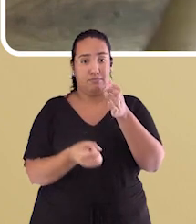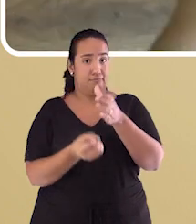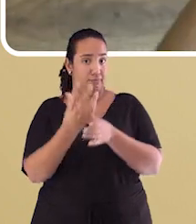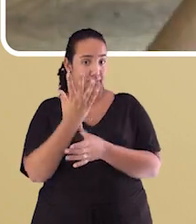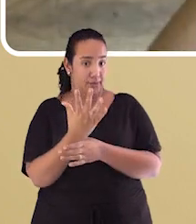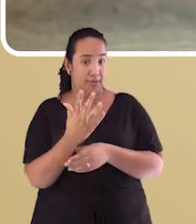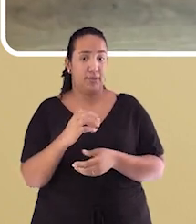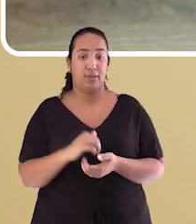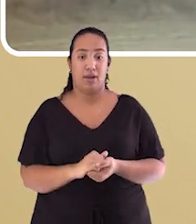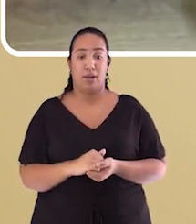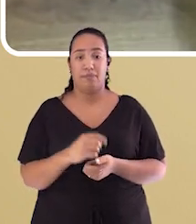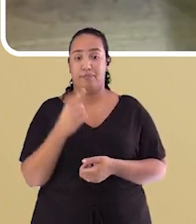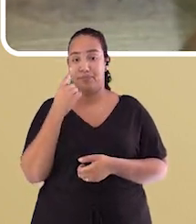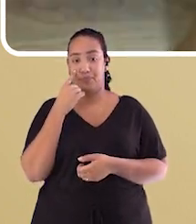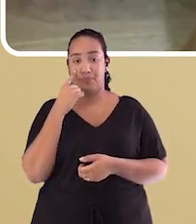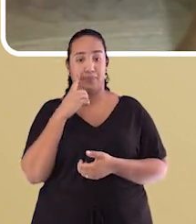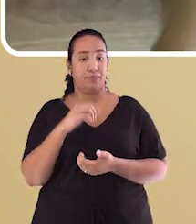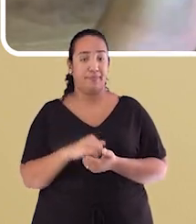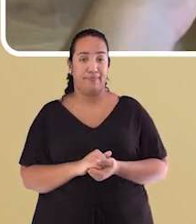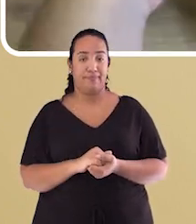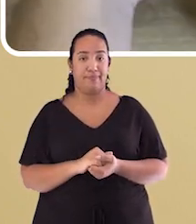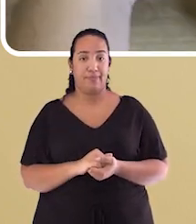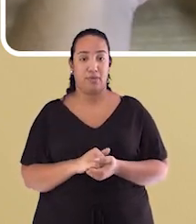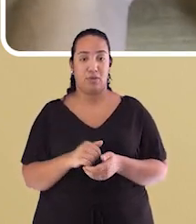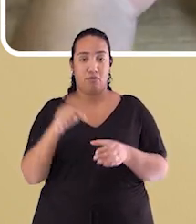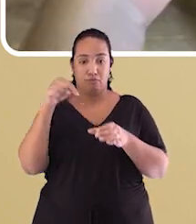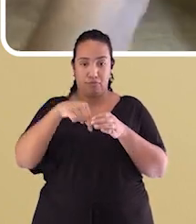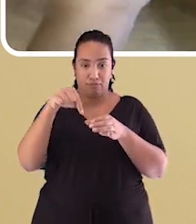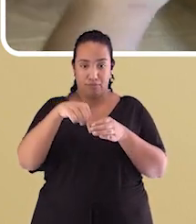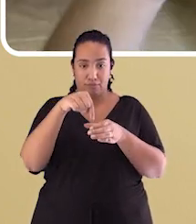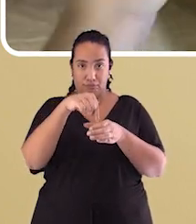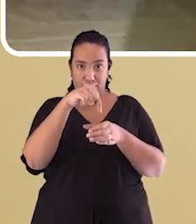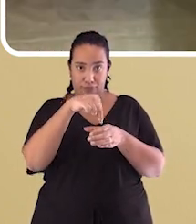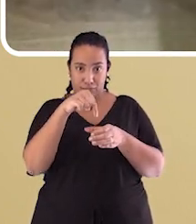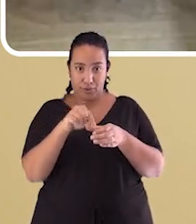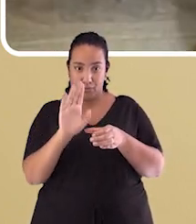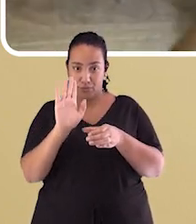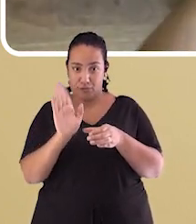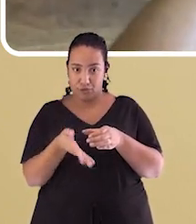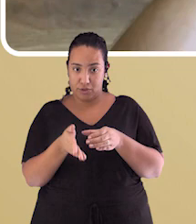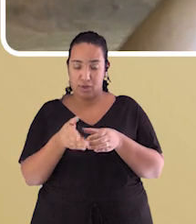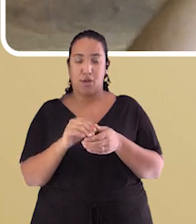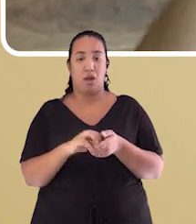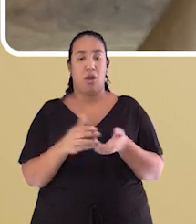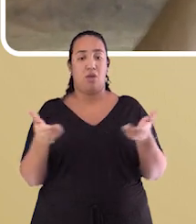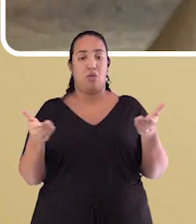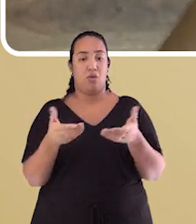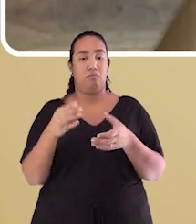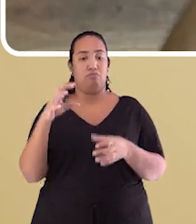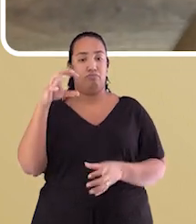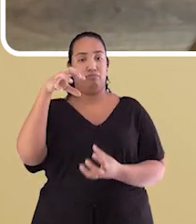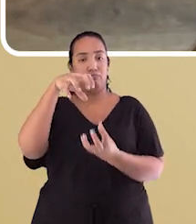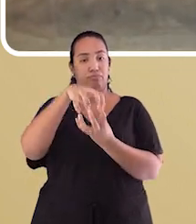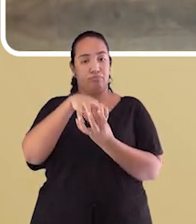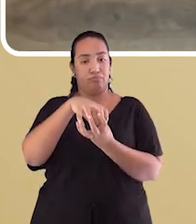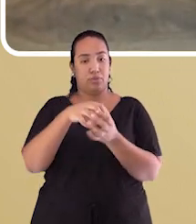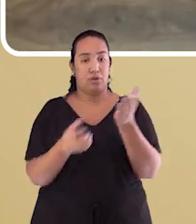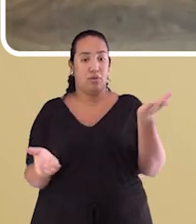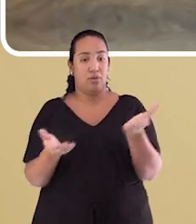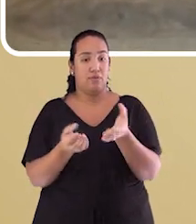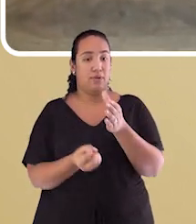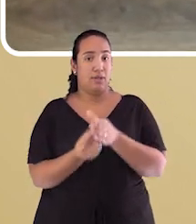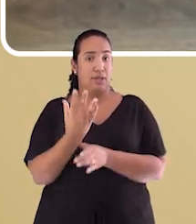nossa composteira. A gente vai encaixar a tampinha com os furinhos na parte, né? Que a gente cortou. E a